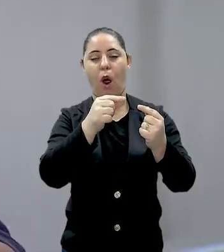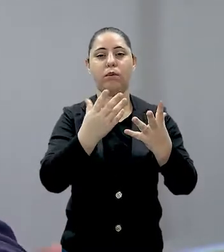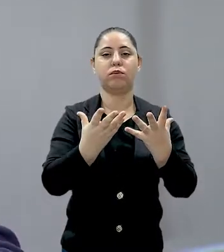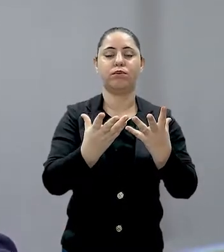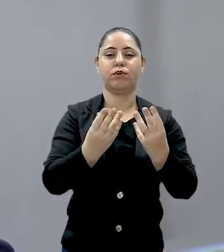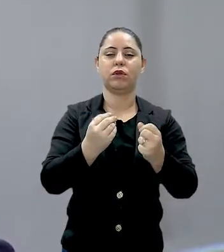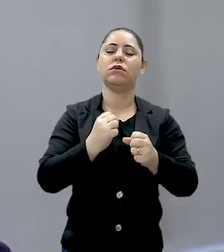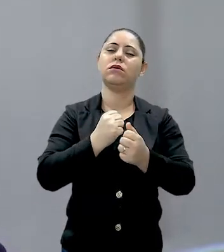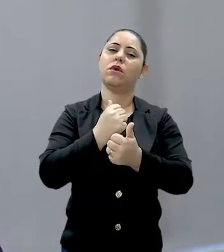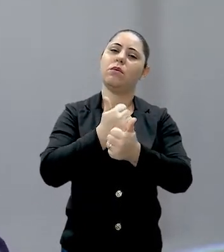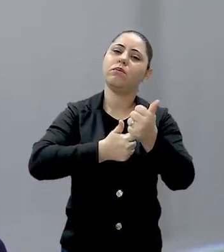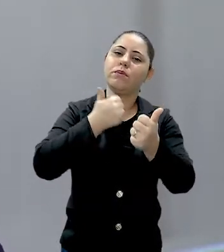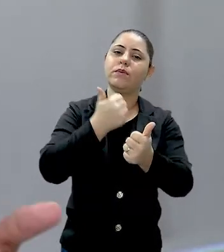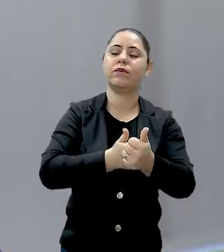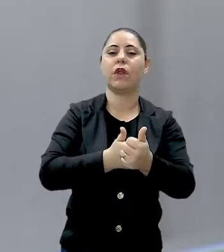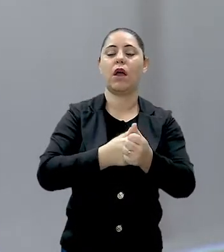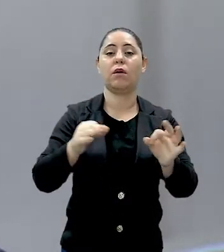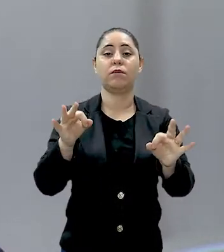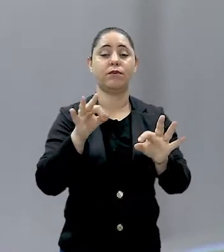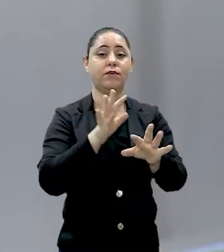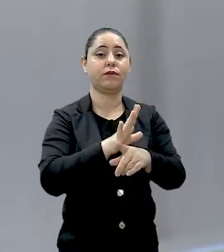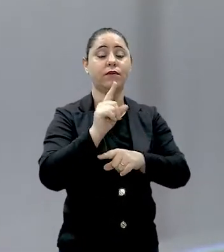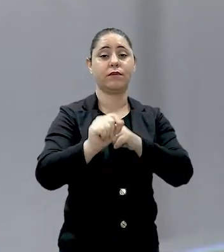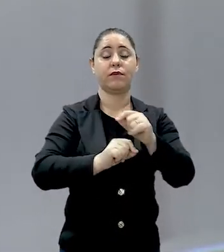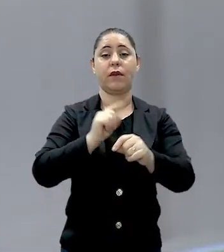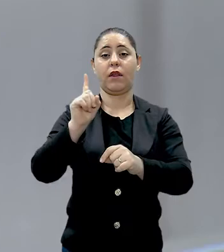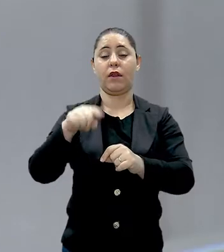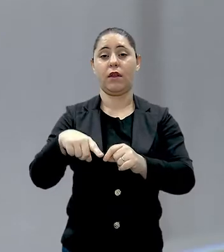um objetivo a ser perseguido para a gente superar